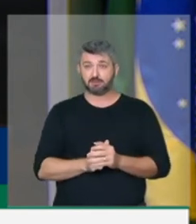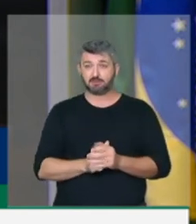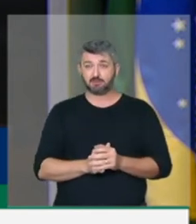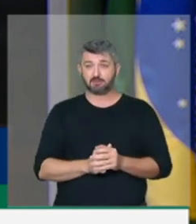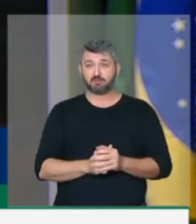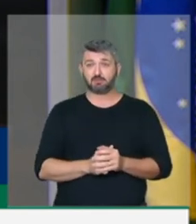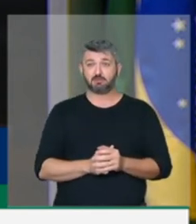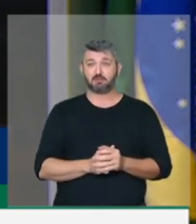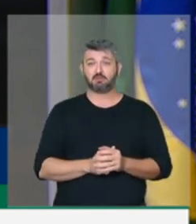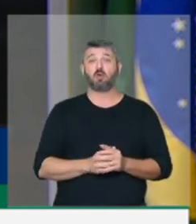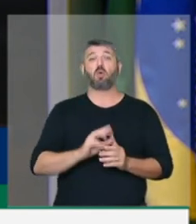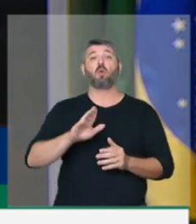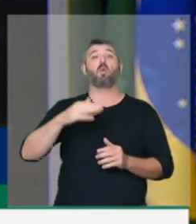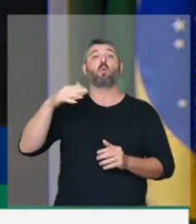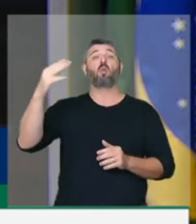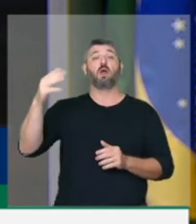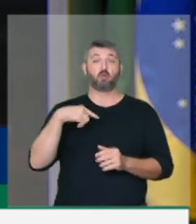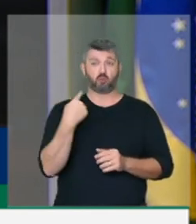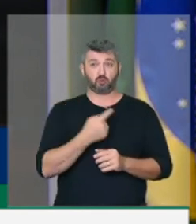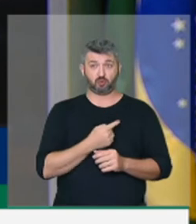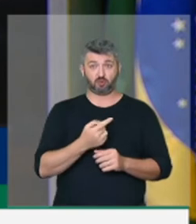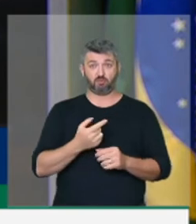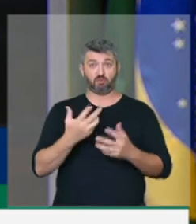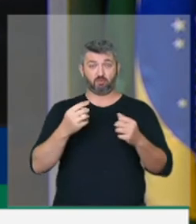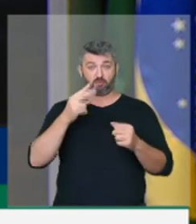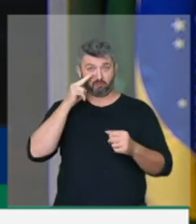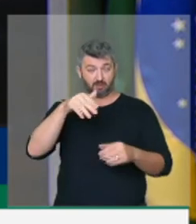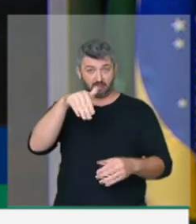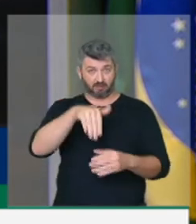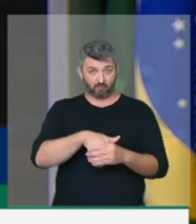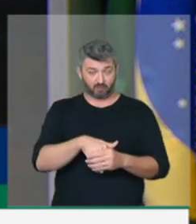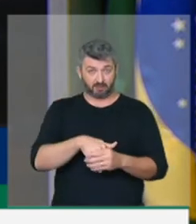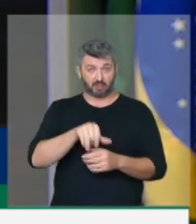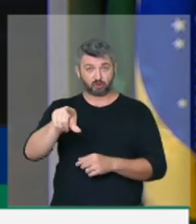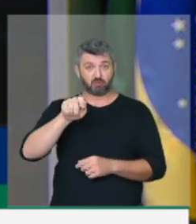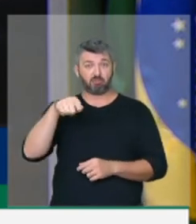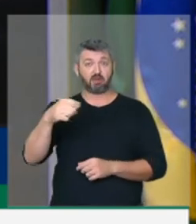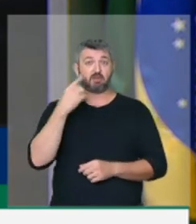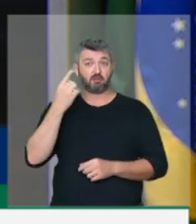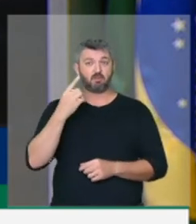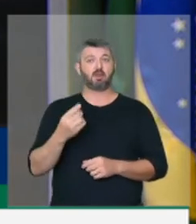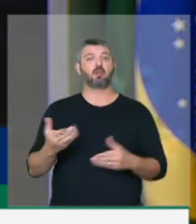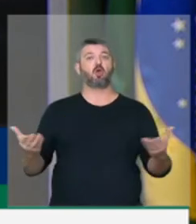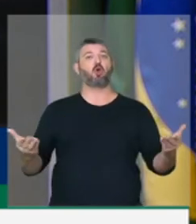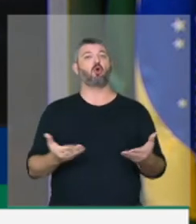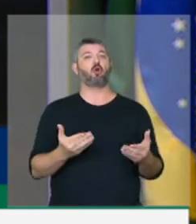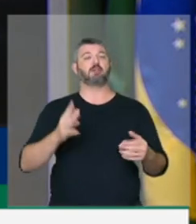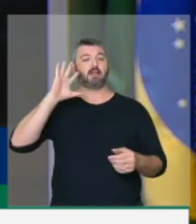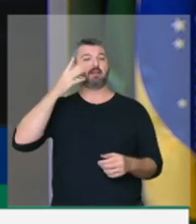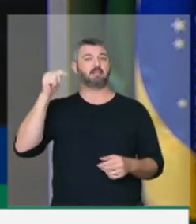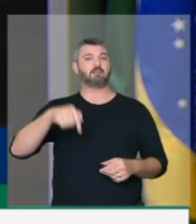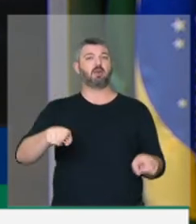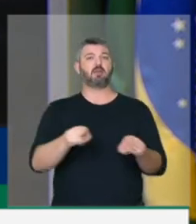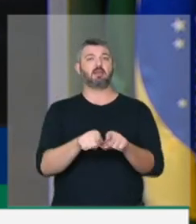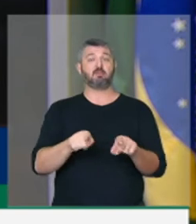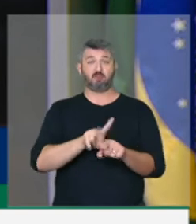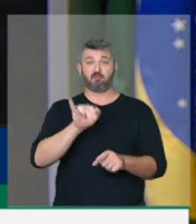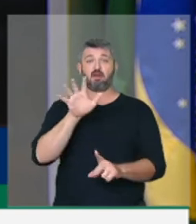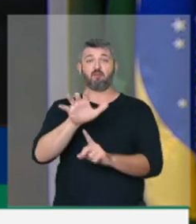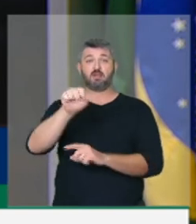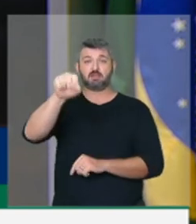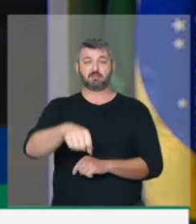as próximas vezes em que formos confrontados com as urnas o peso desse voto. E é por isso,